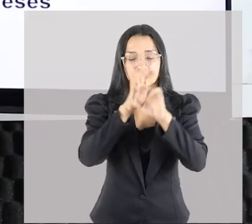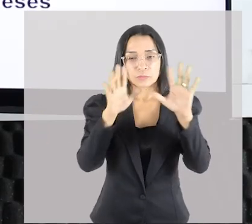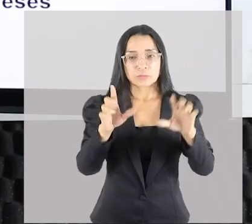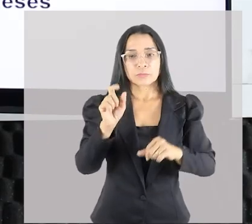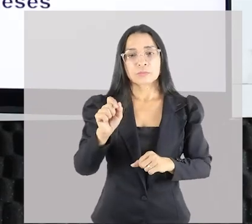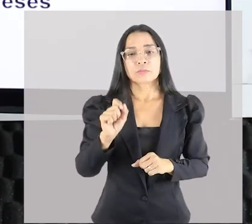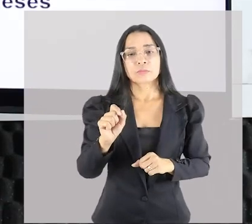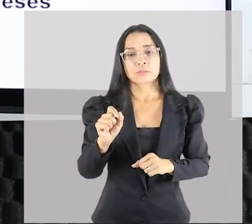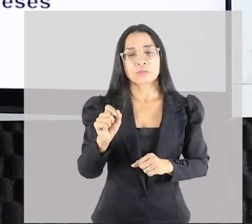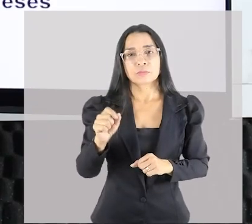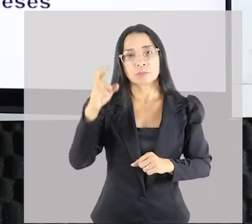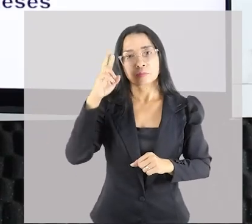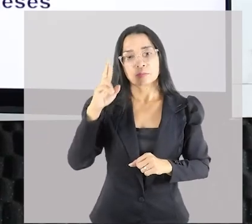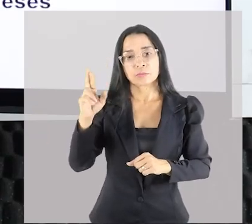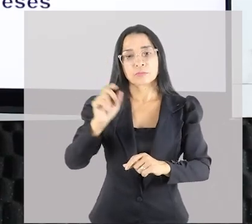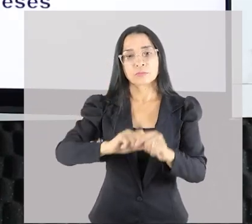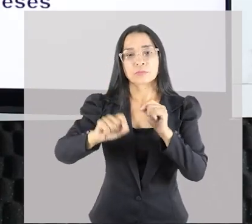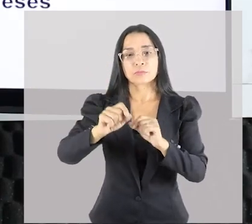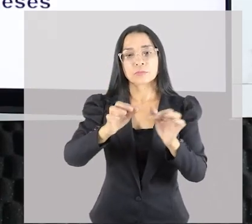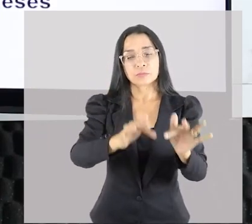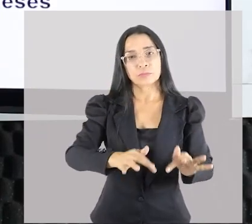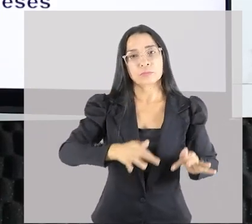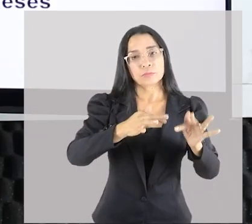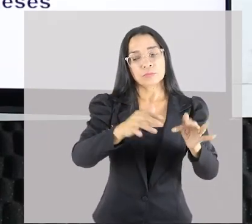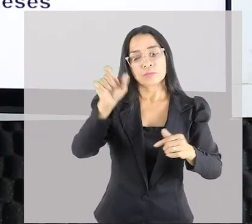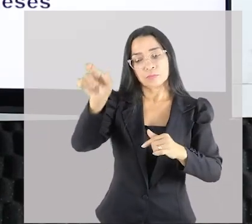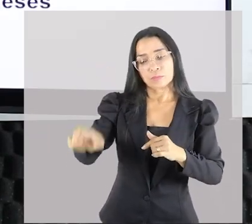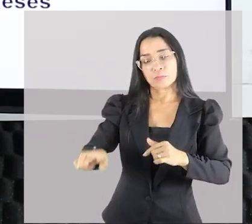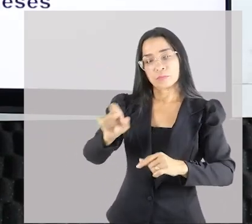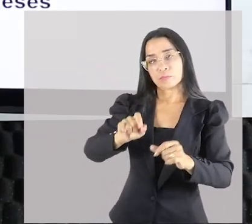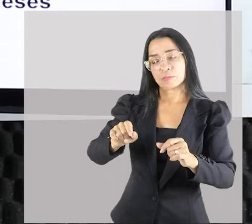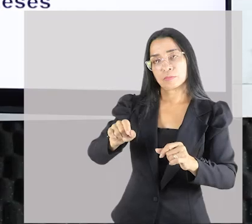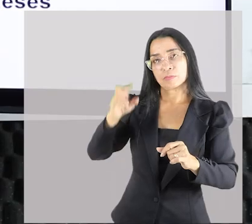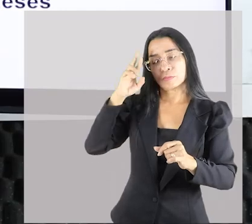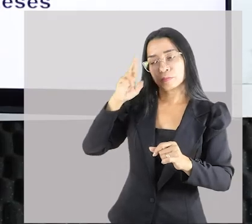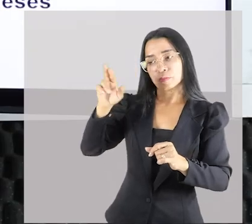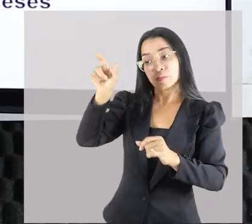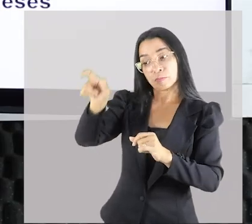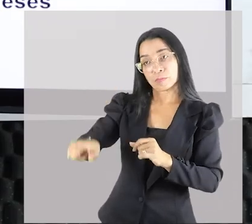os senhores feudais tinham o servo ao seu poder.